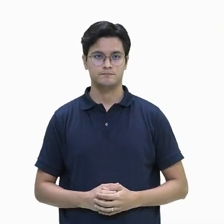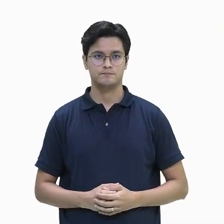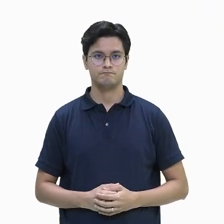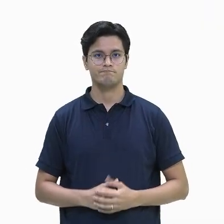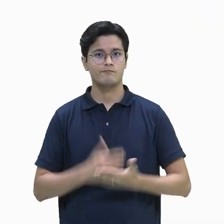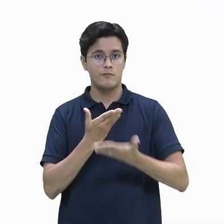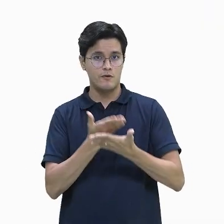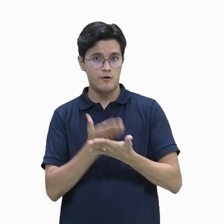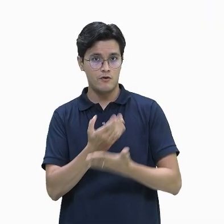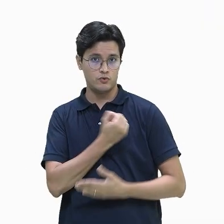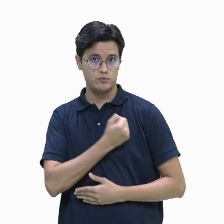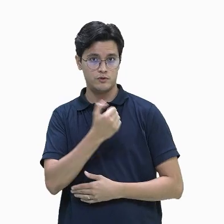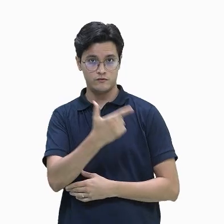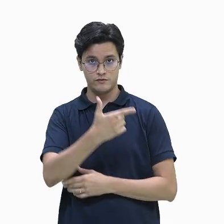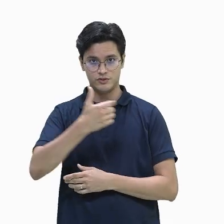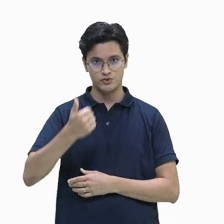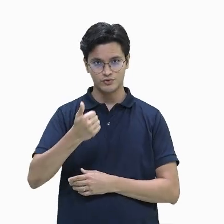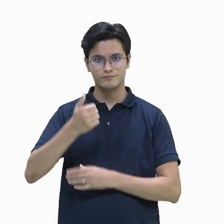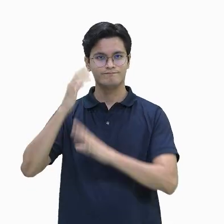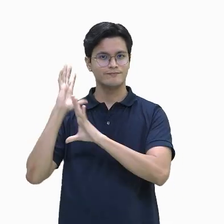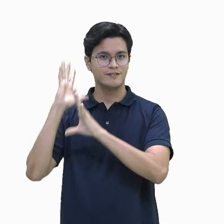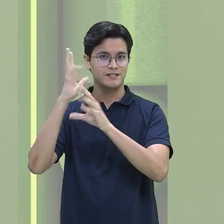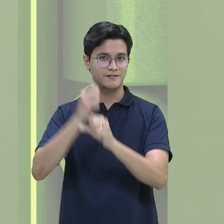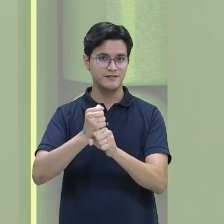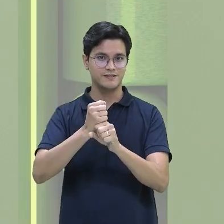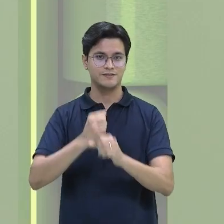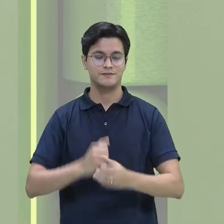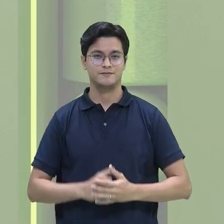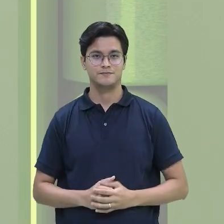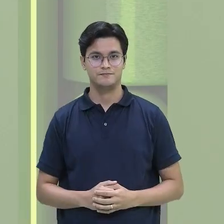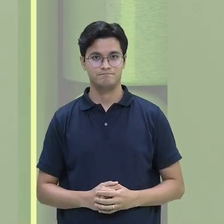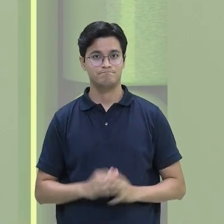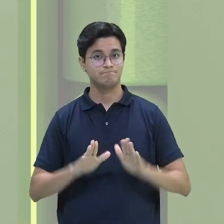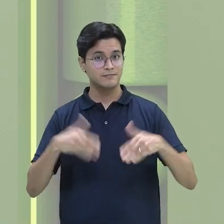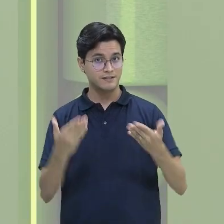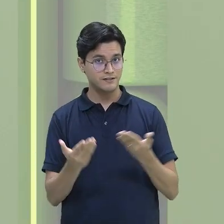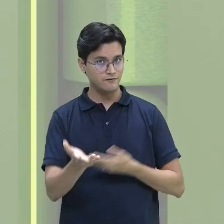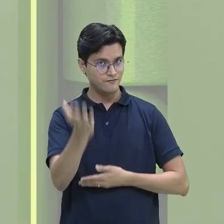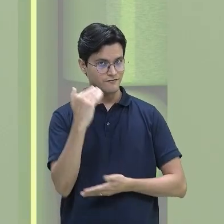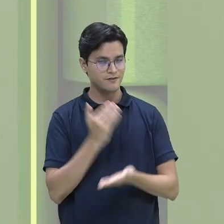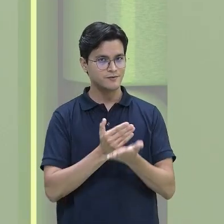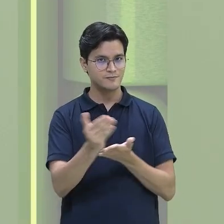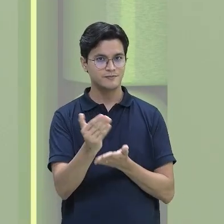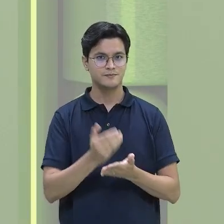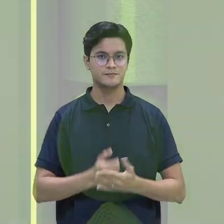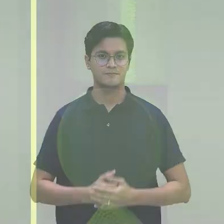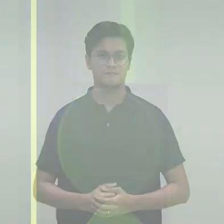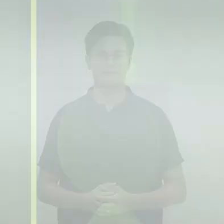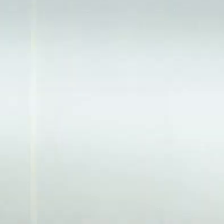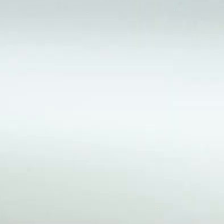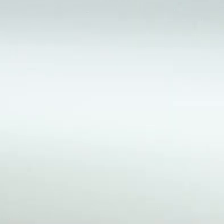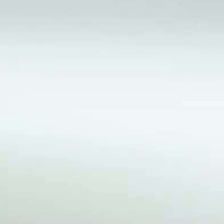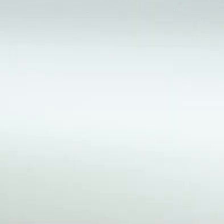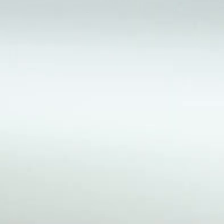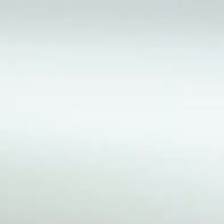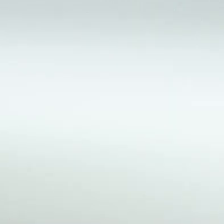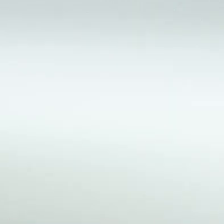Aula 21, revisão e avaliação. Então vamos para a nossa aula.